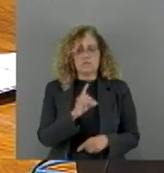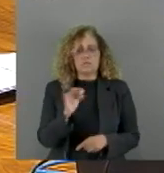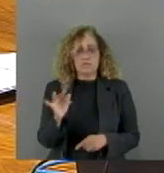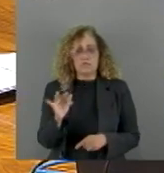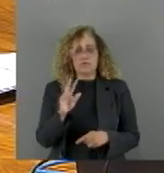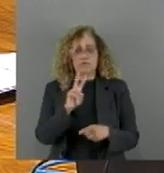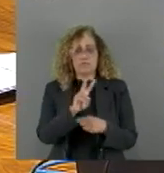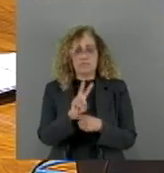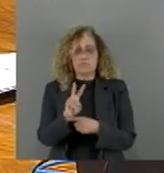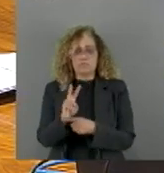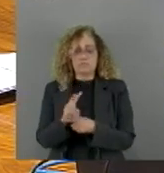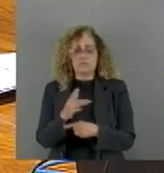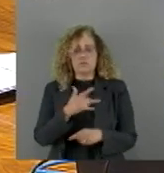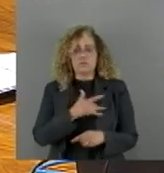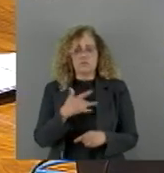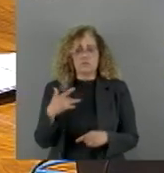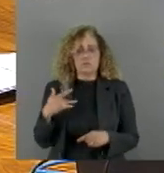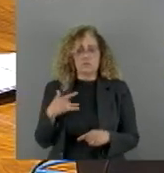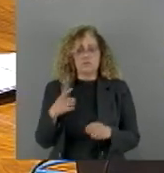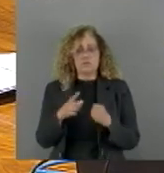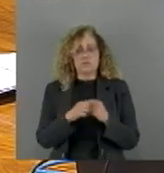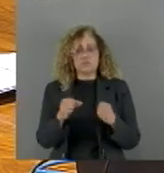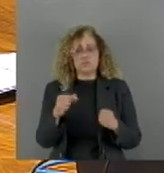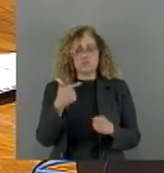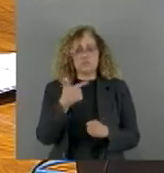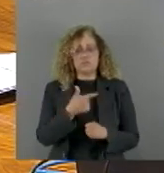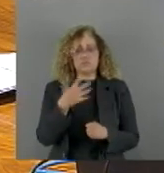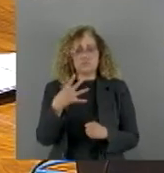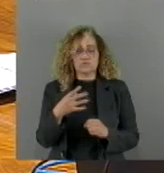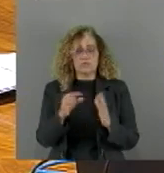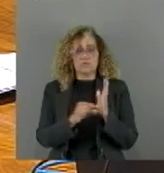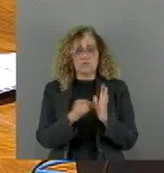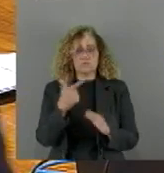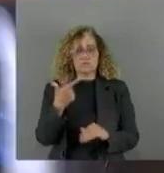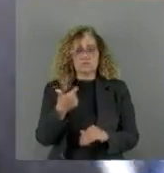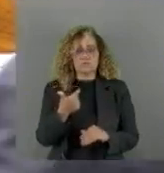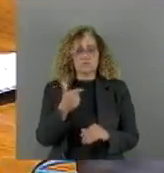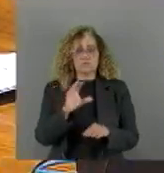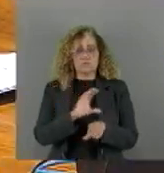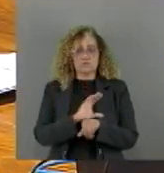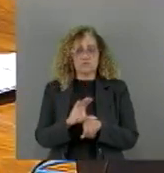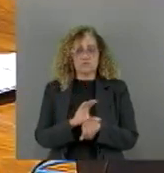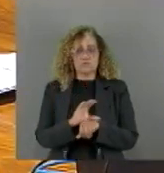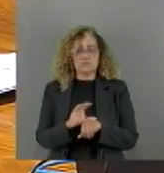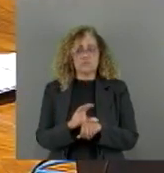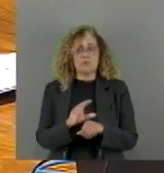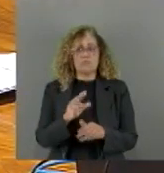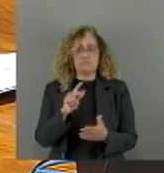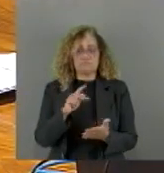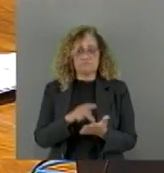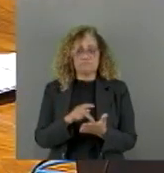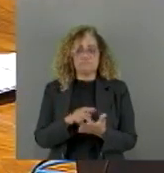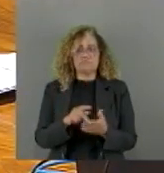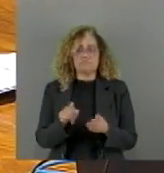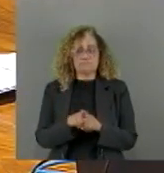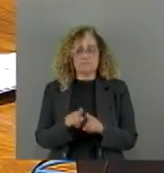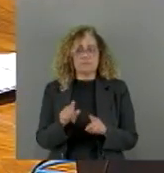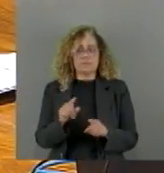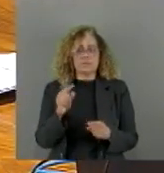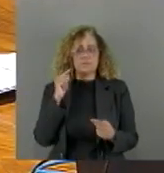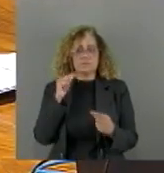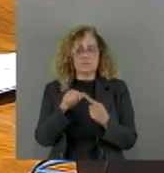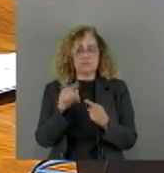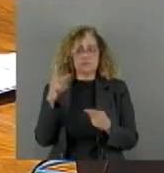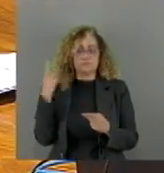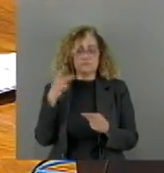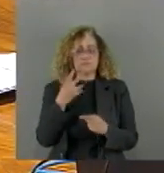proteção e defesa da saúde nos termos do artigo 24, inciso 12 da Constituição. É legítima a iniciativa parlamentar nos termos do